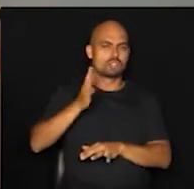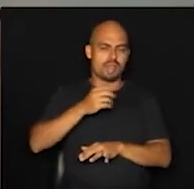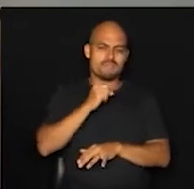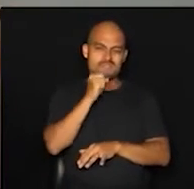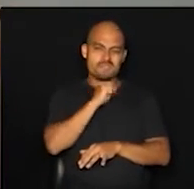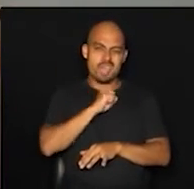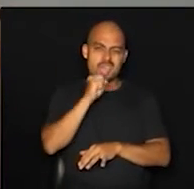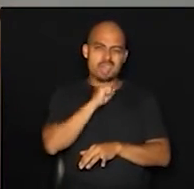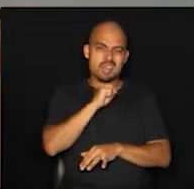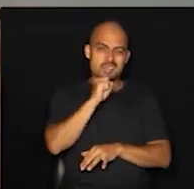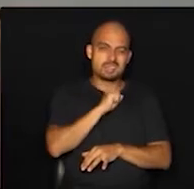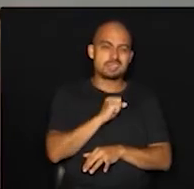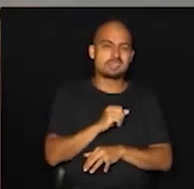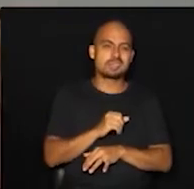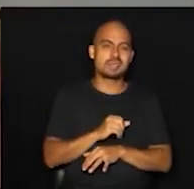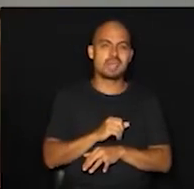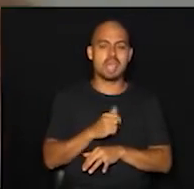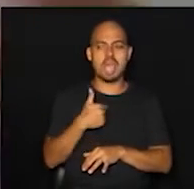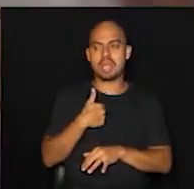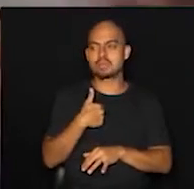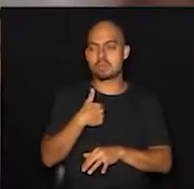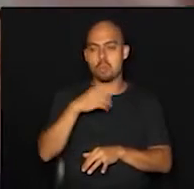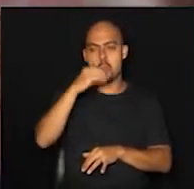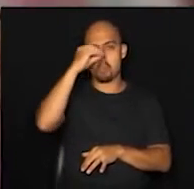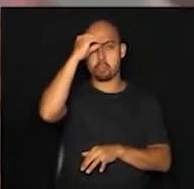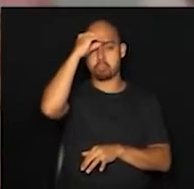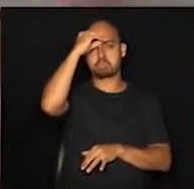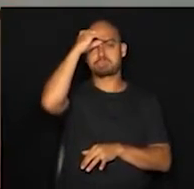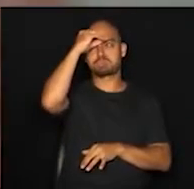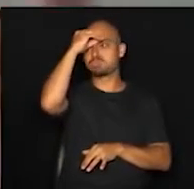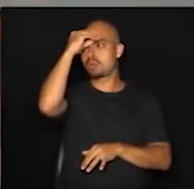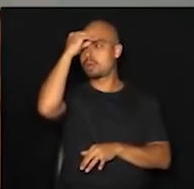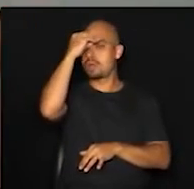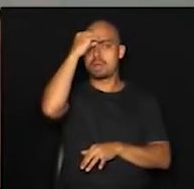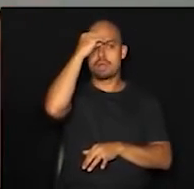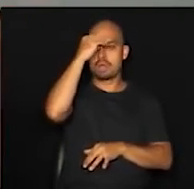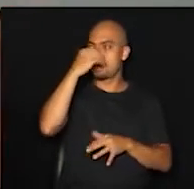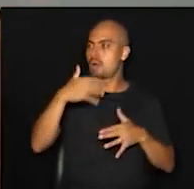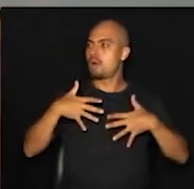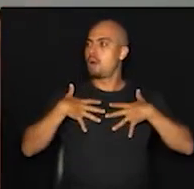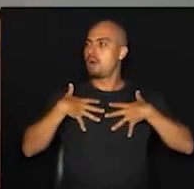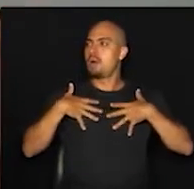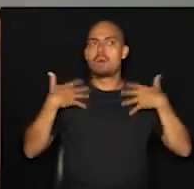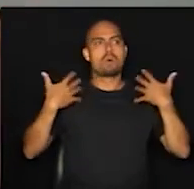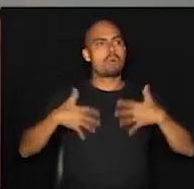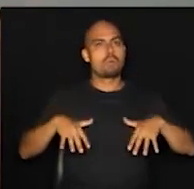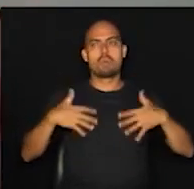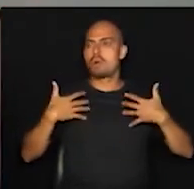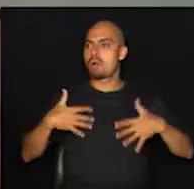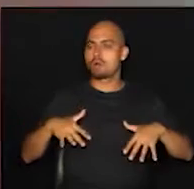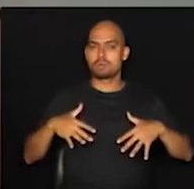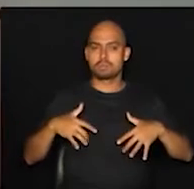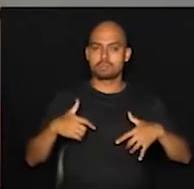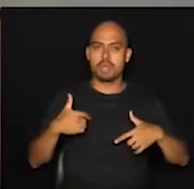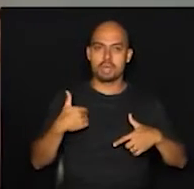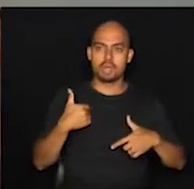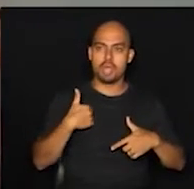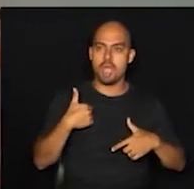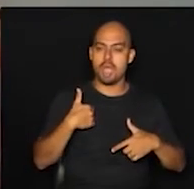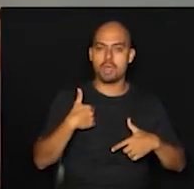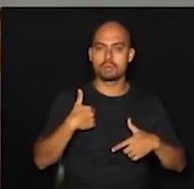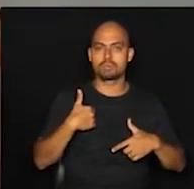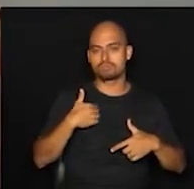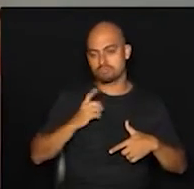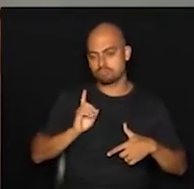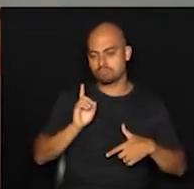né? Ele, na verdade, não entende, ele fica no meio que um estado de choque, não entende, e diz que a presença dele vai contornar